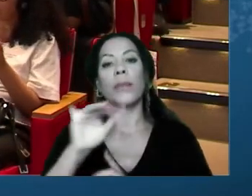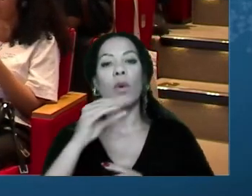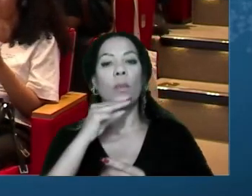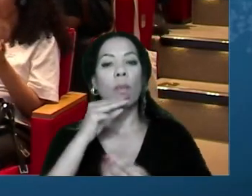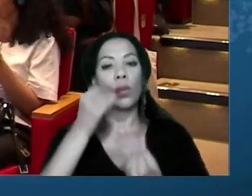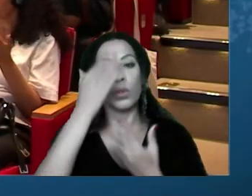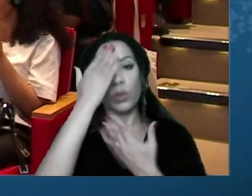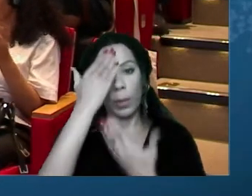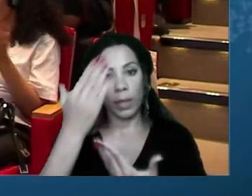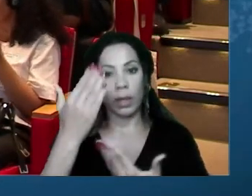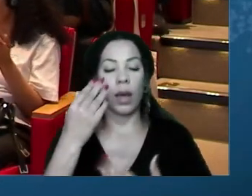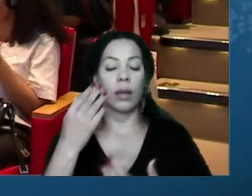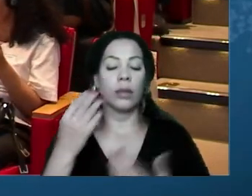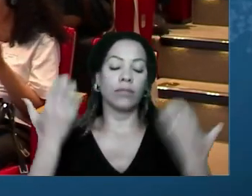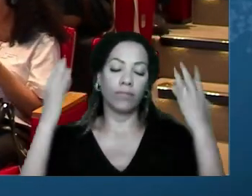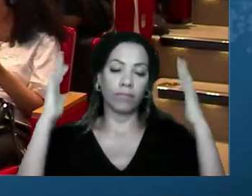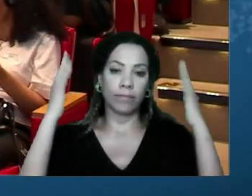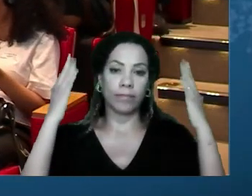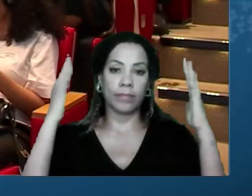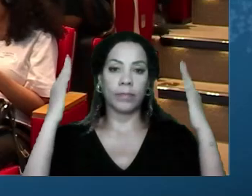pela atenção.